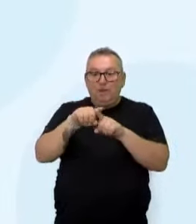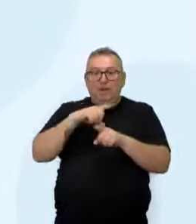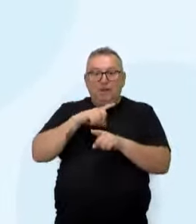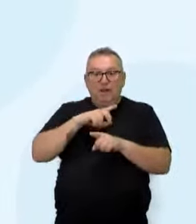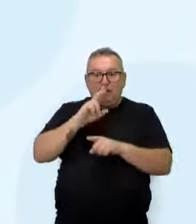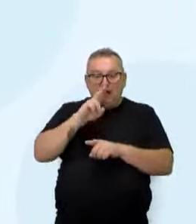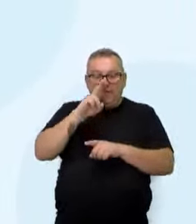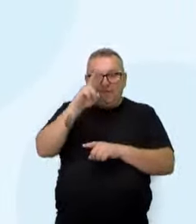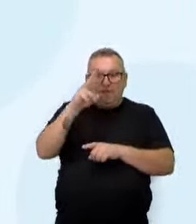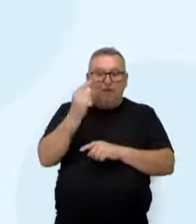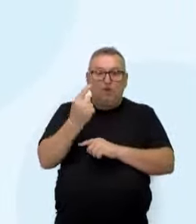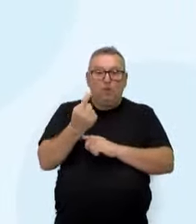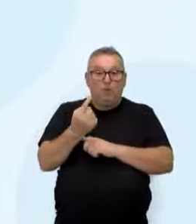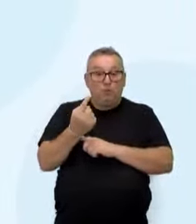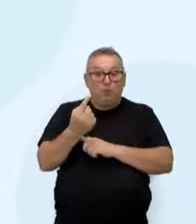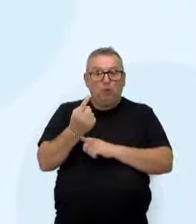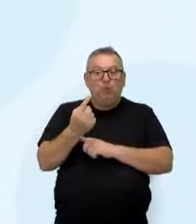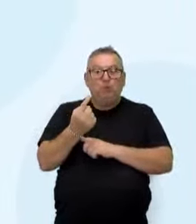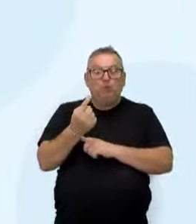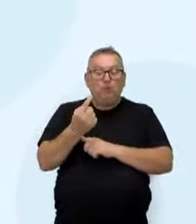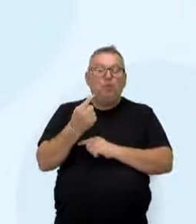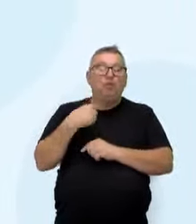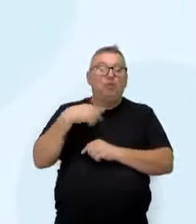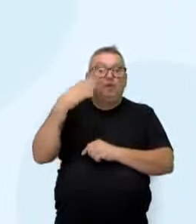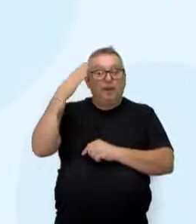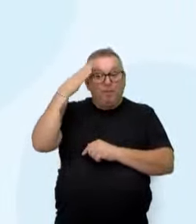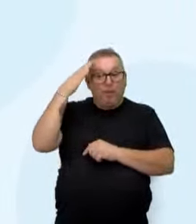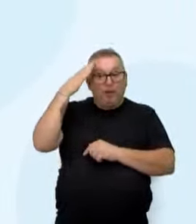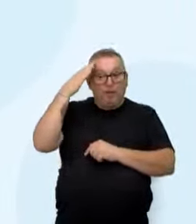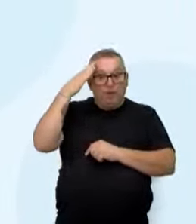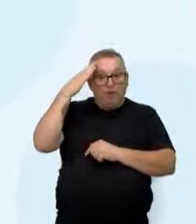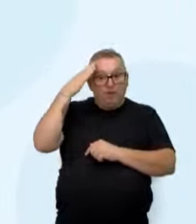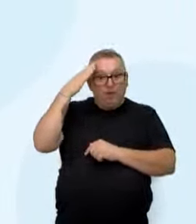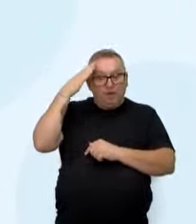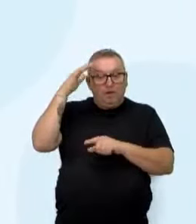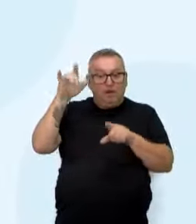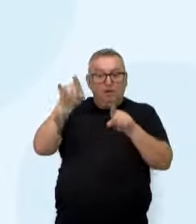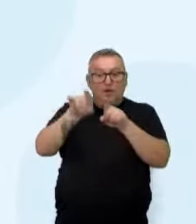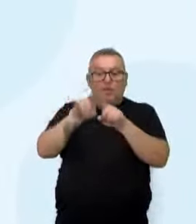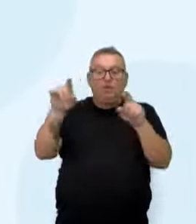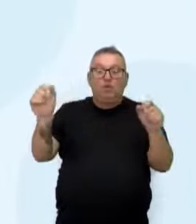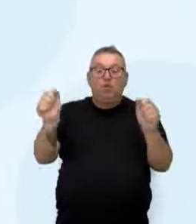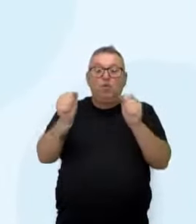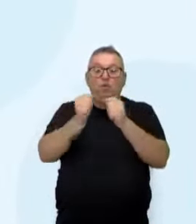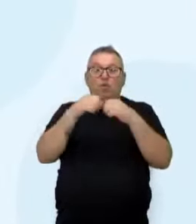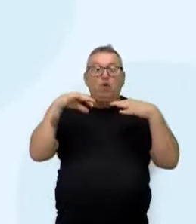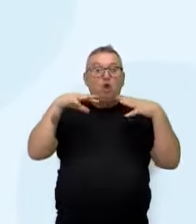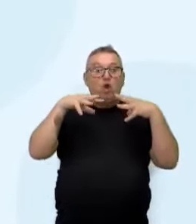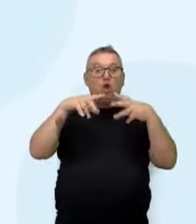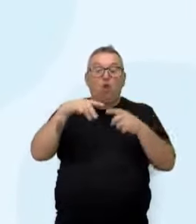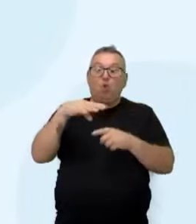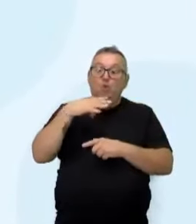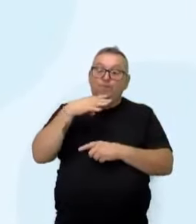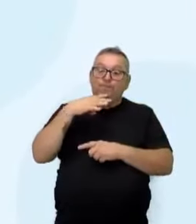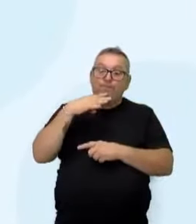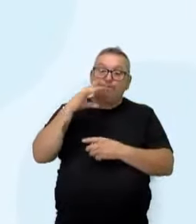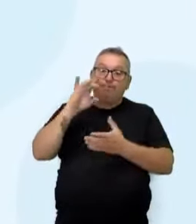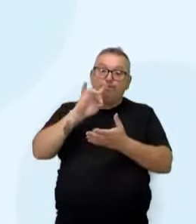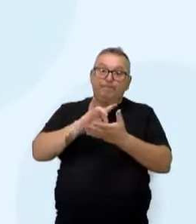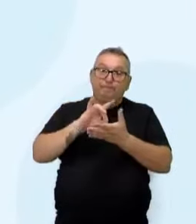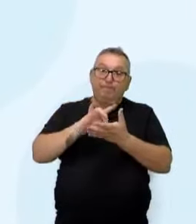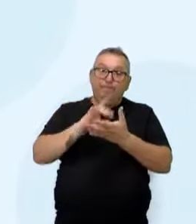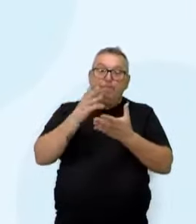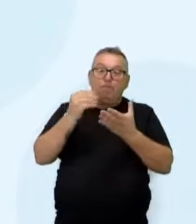essa força do um, com sabedoria e unindo todos esses conhecimentos para trazer de fato,